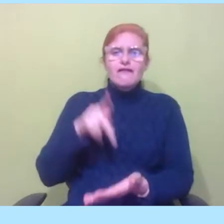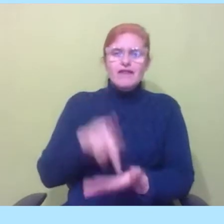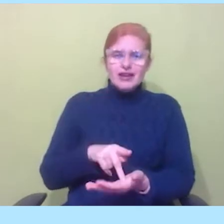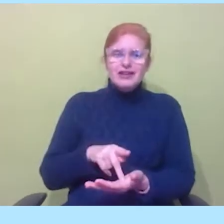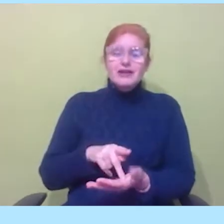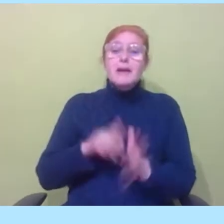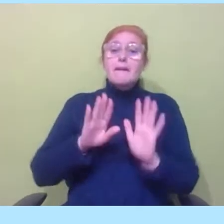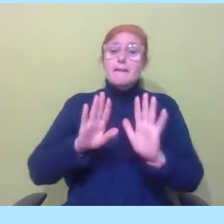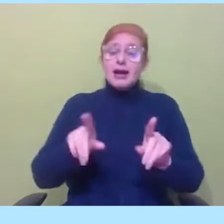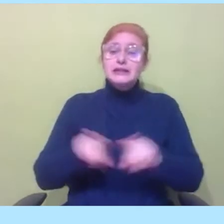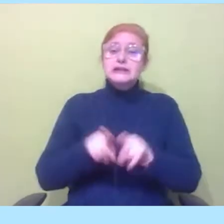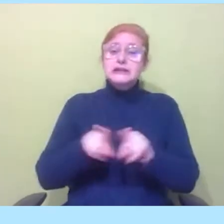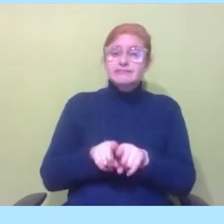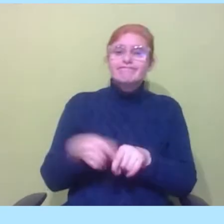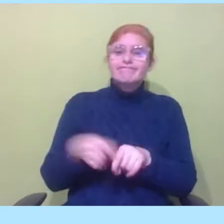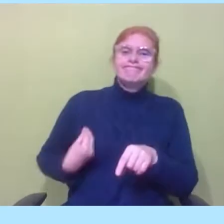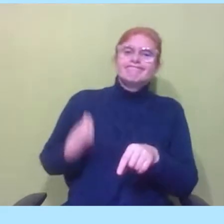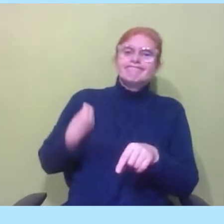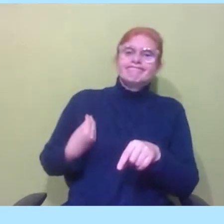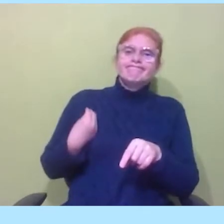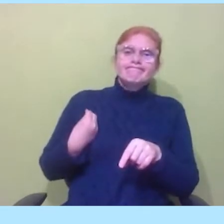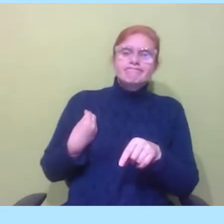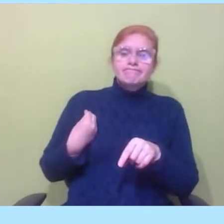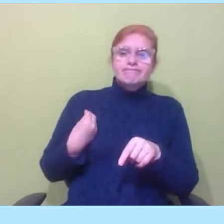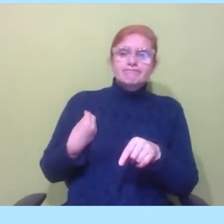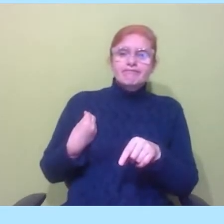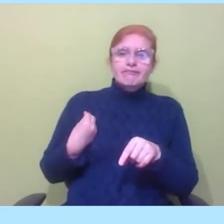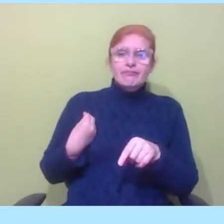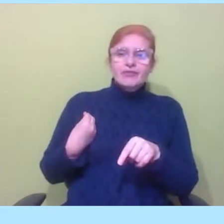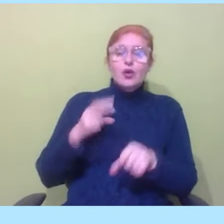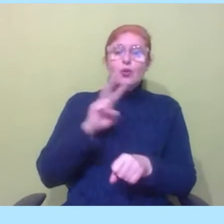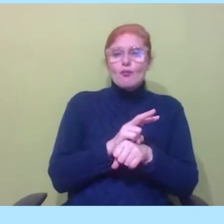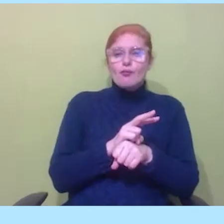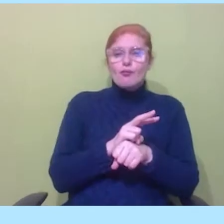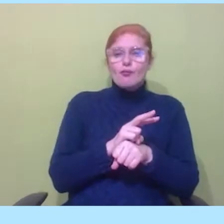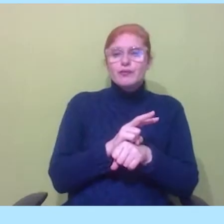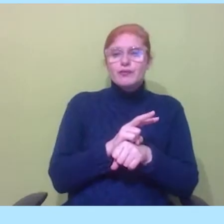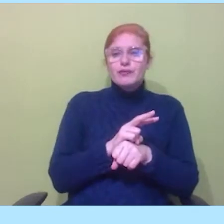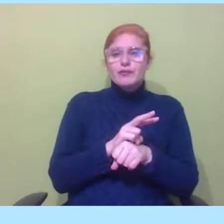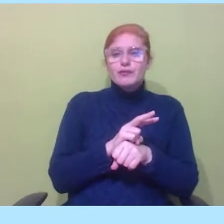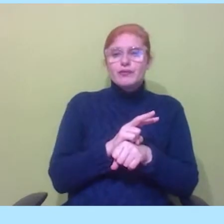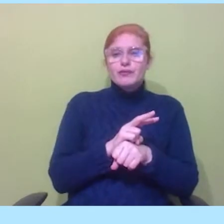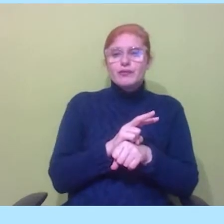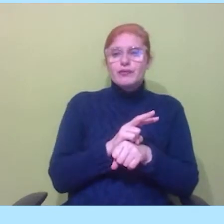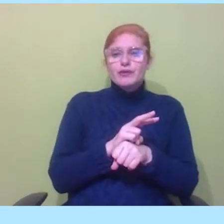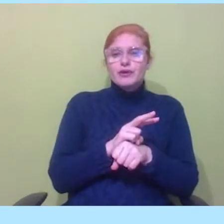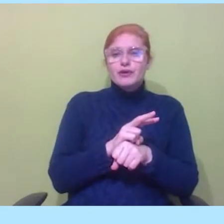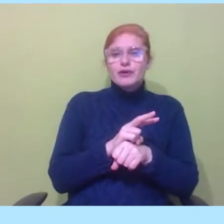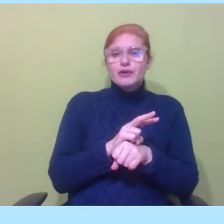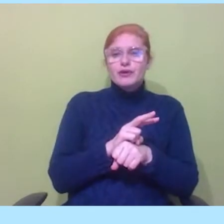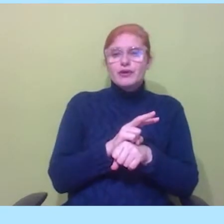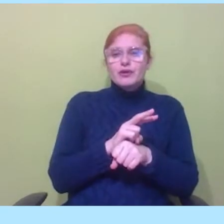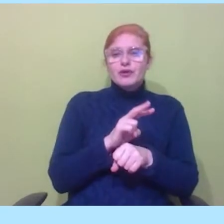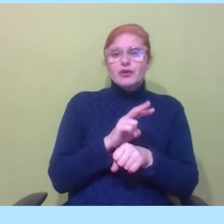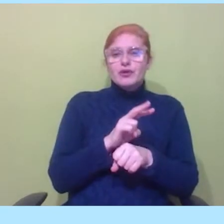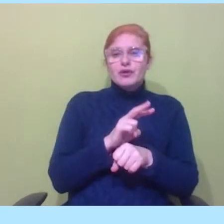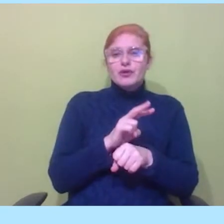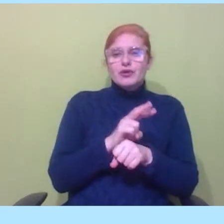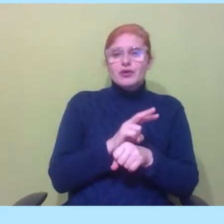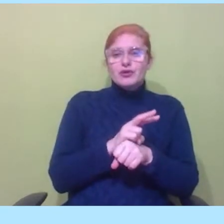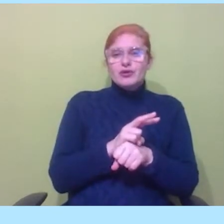esse cuidado cautelar, essa preservação do outro, né? E isso a